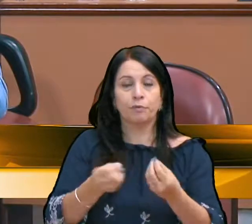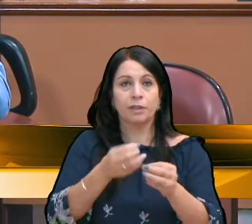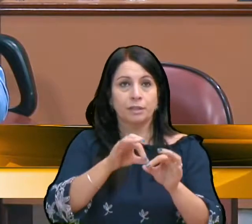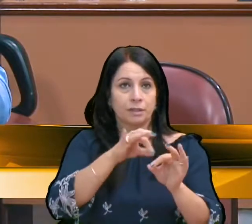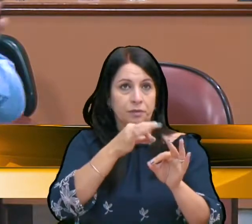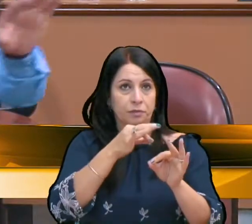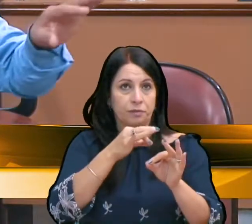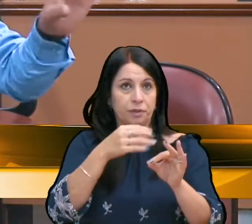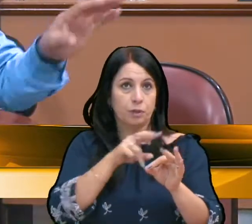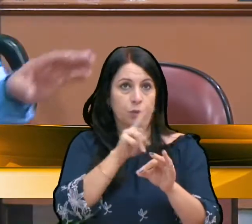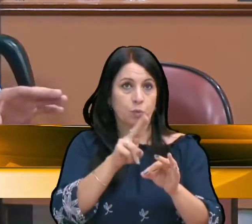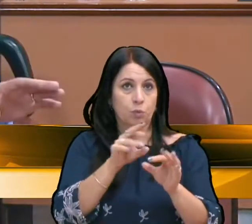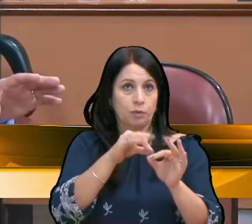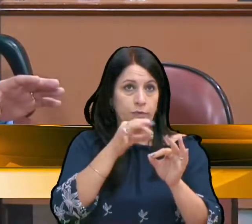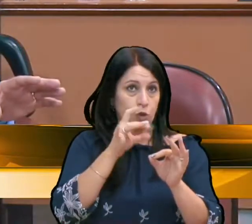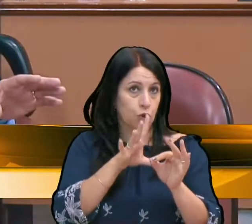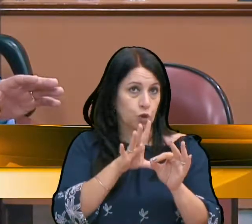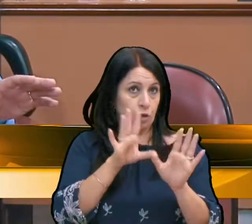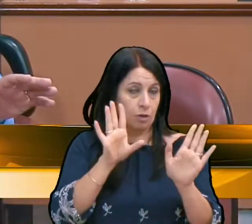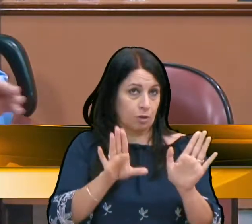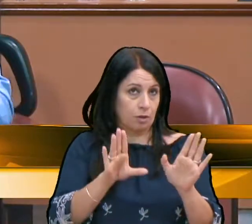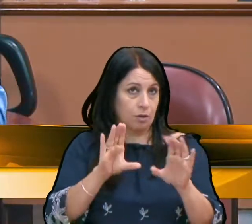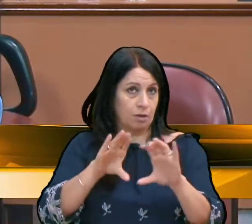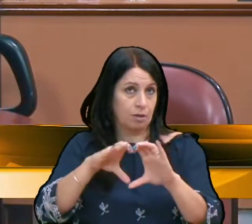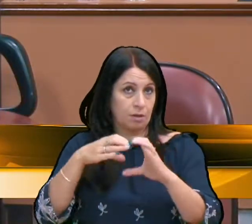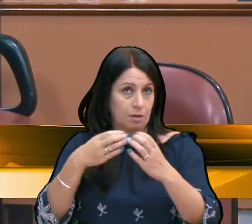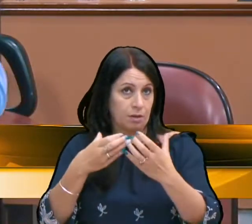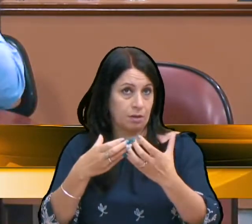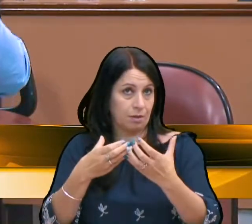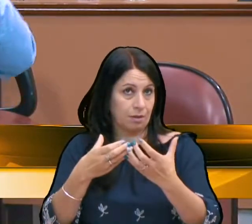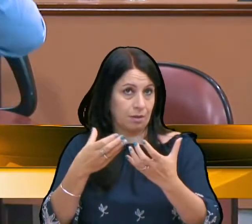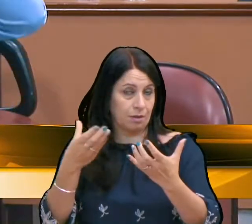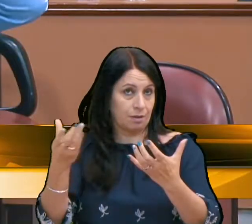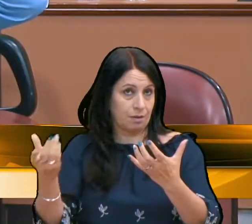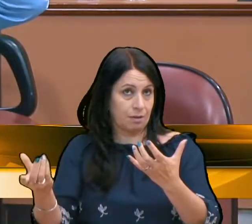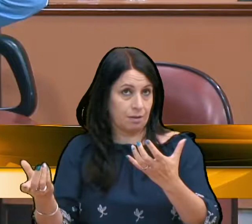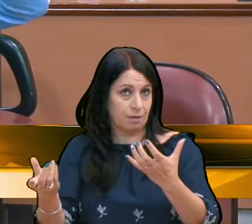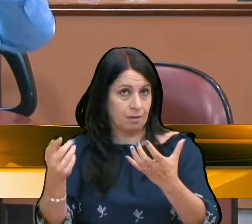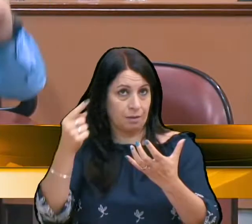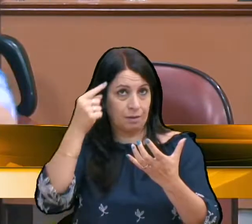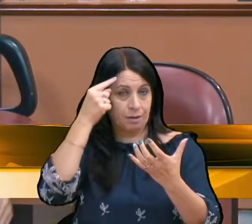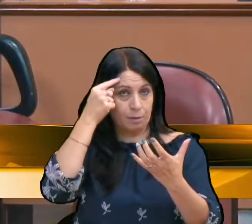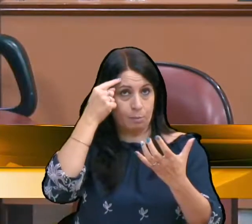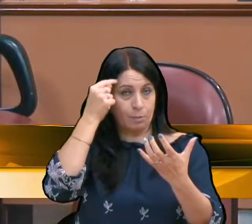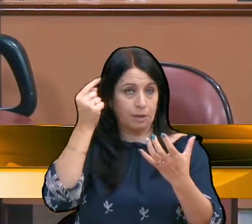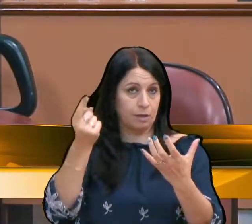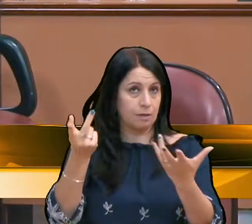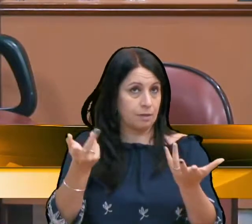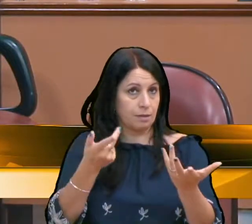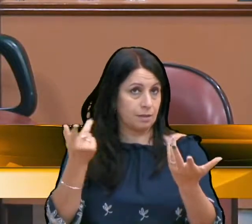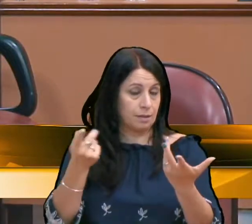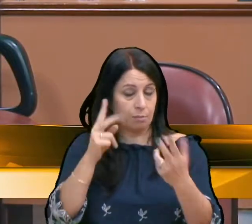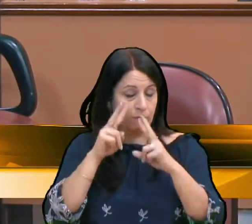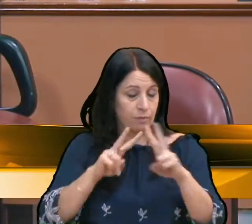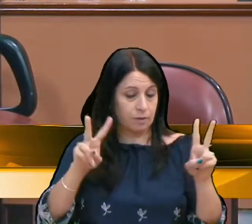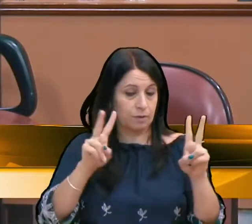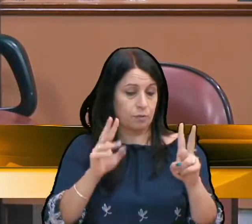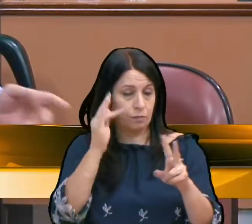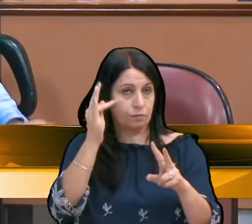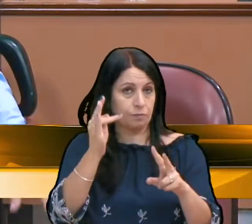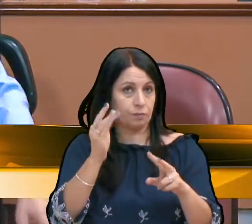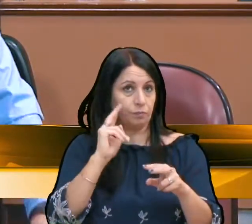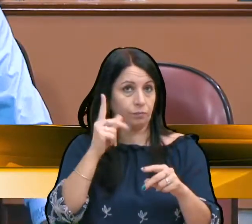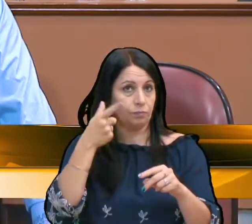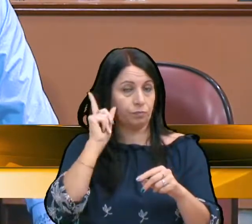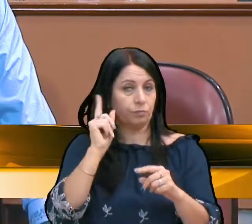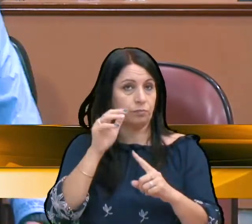ter em época que uva só na Câmara. Então temos que ter ali na frente uma visão também em cima disso. E ontem fomos à feira,